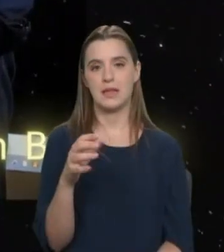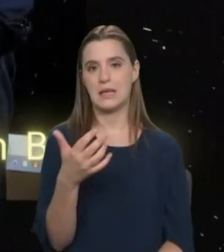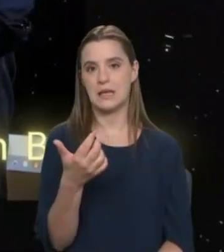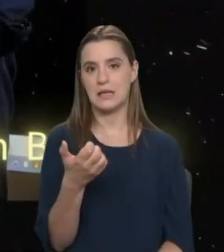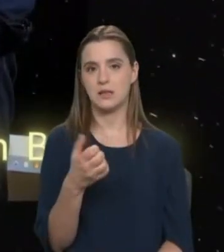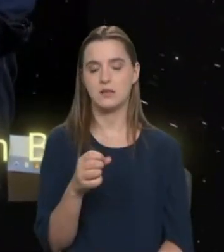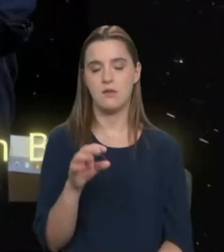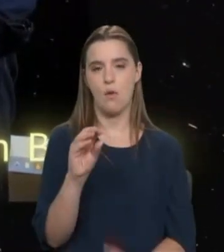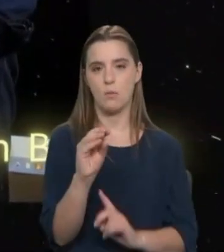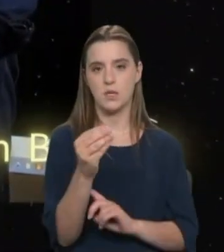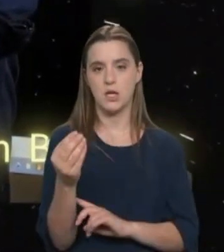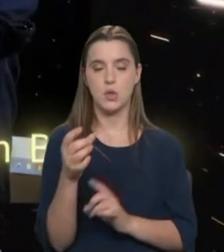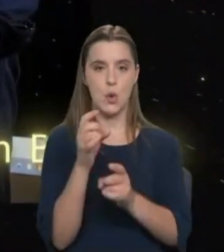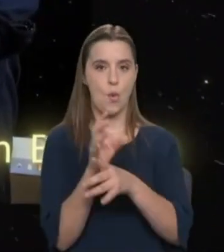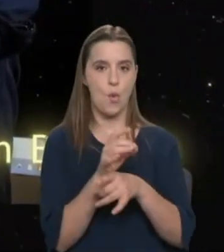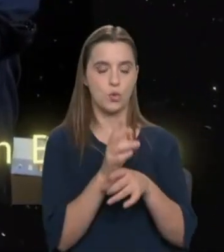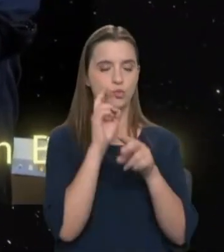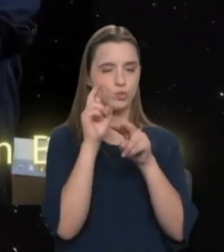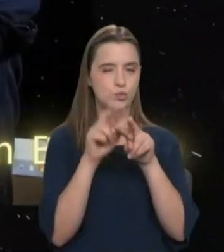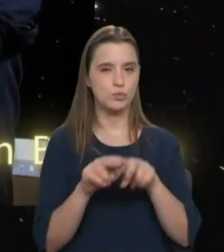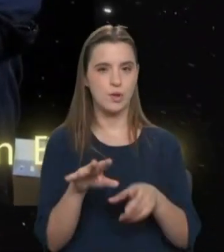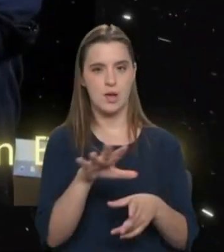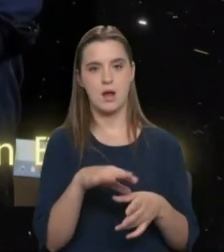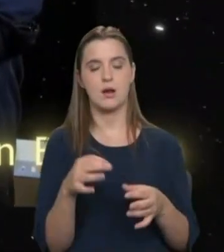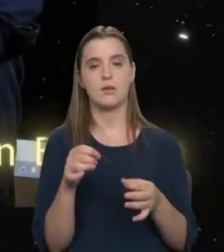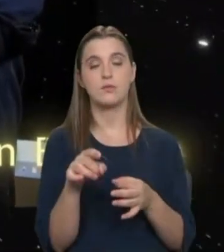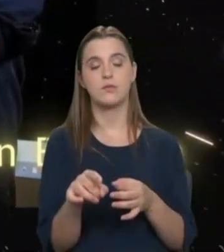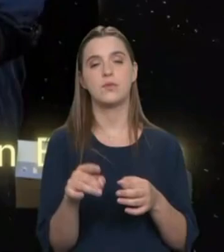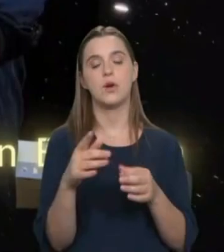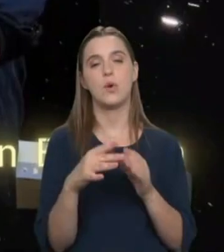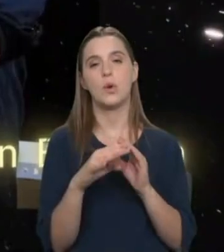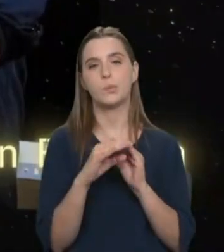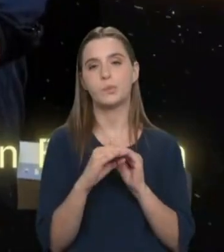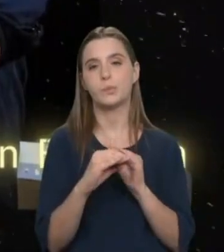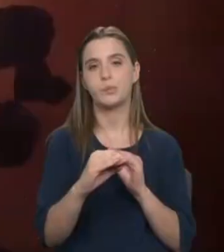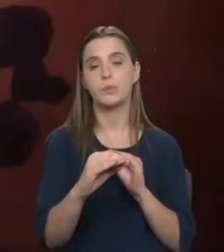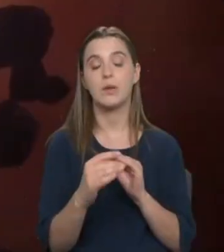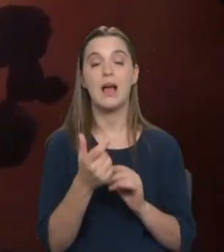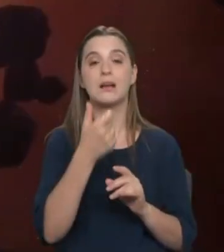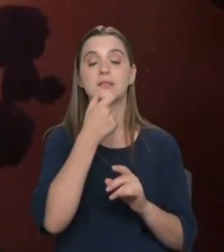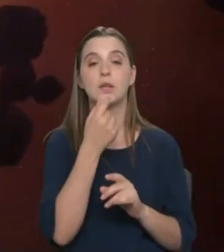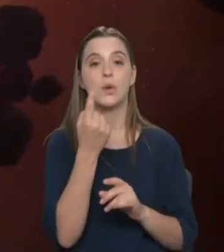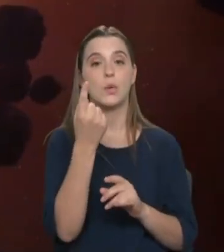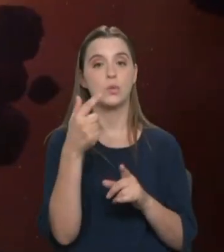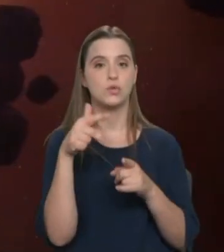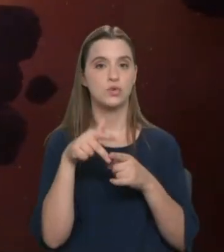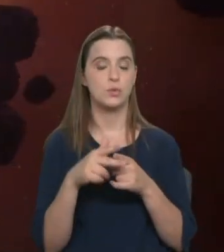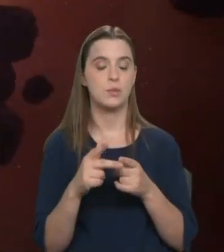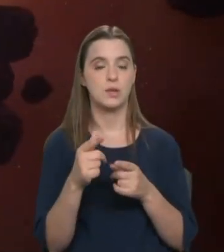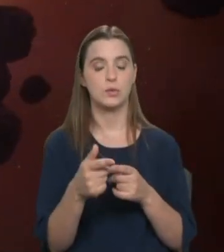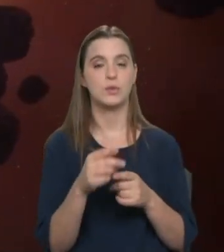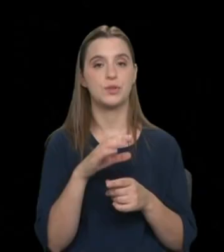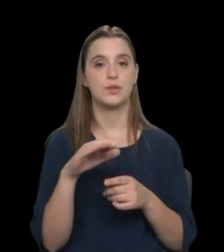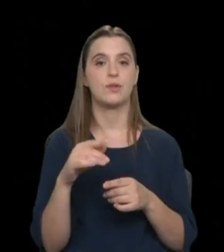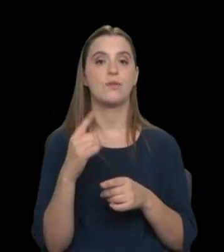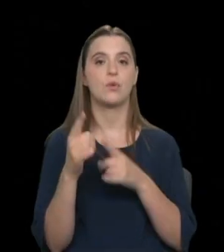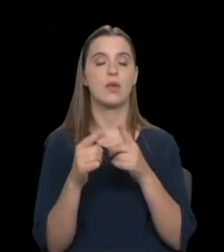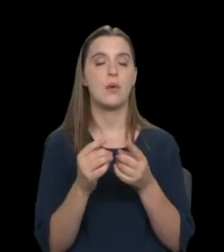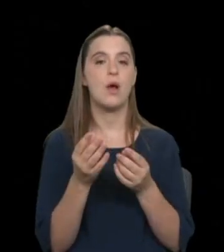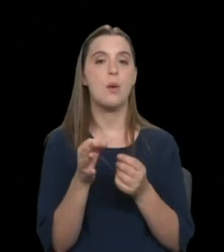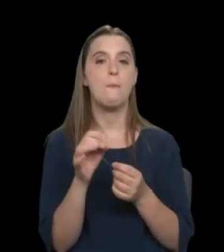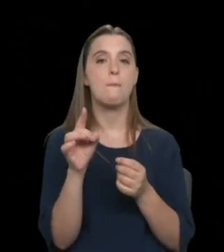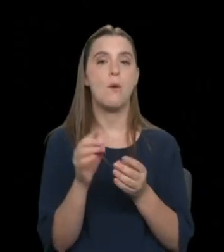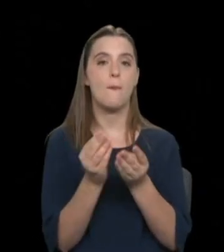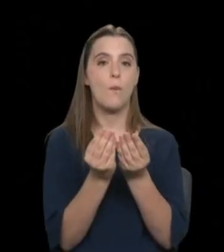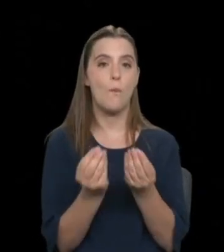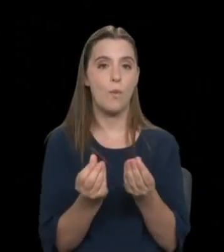zona e está num estado de hibernação, à exceção de um instrumento científico, que é um contador de poeiras.